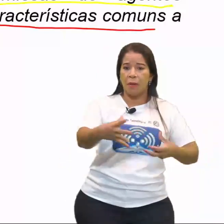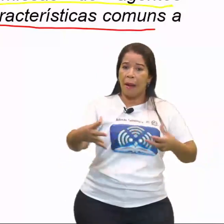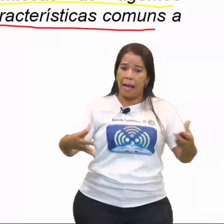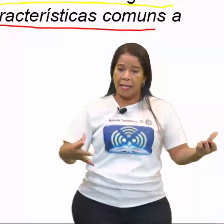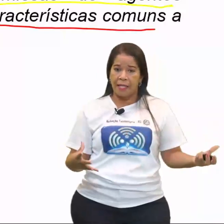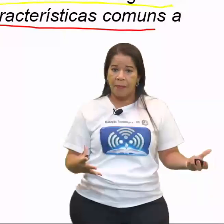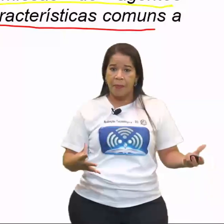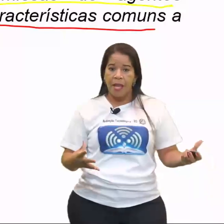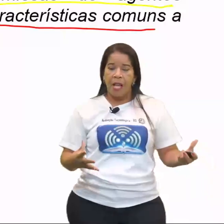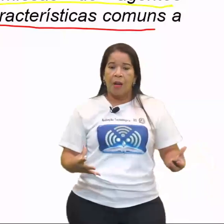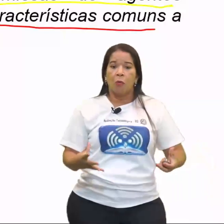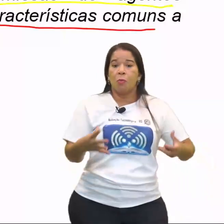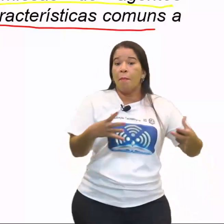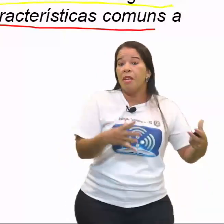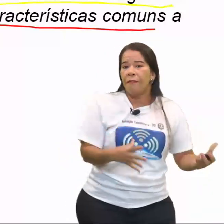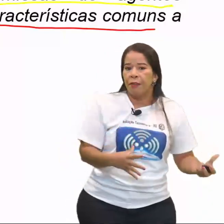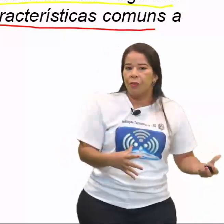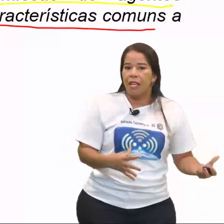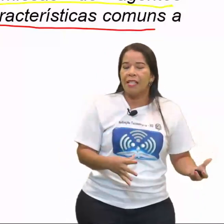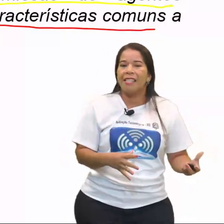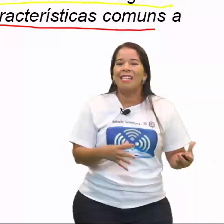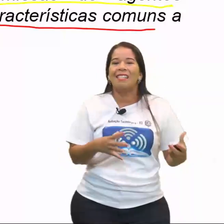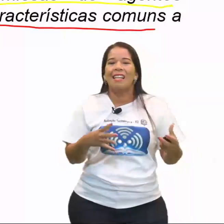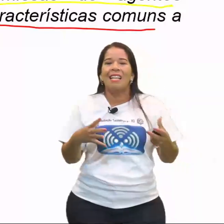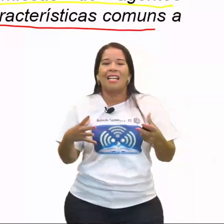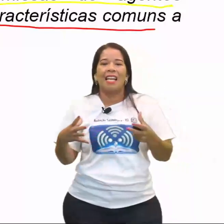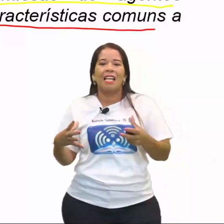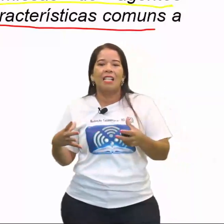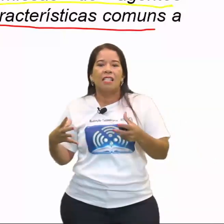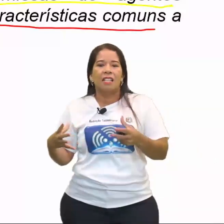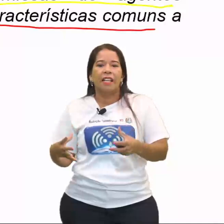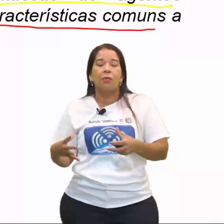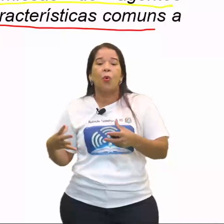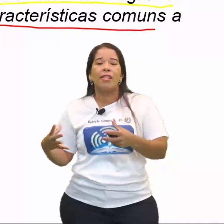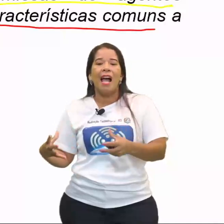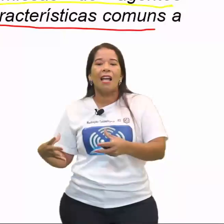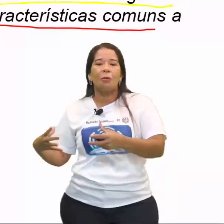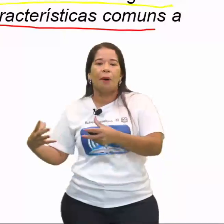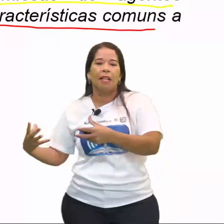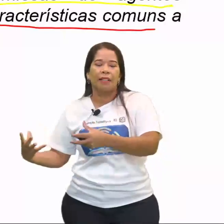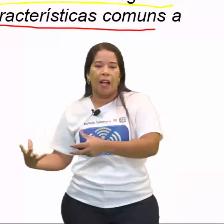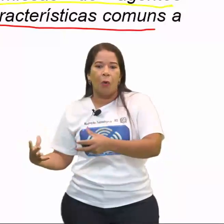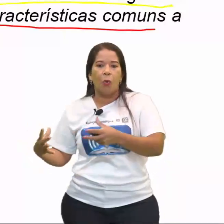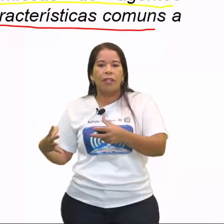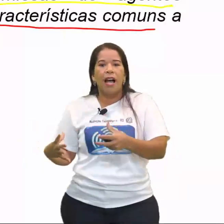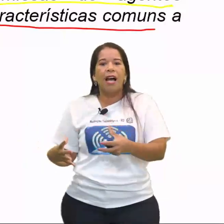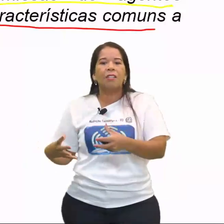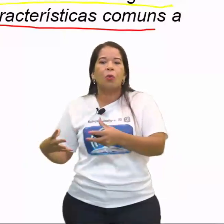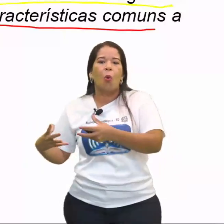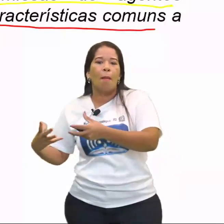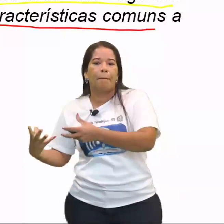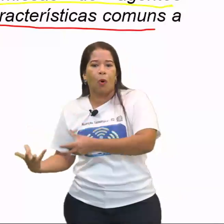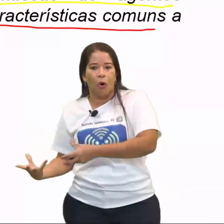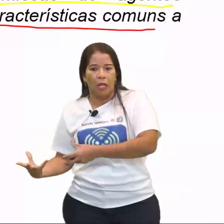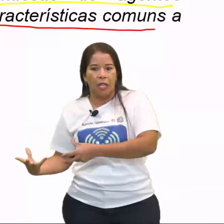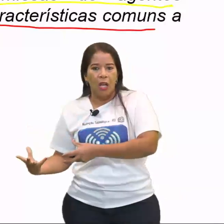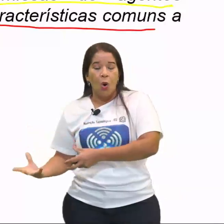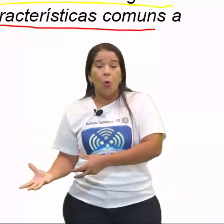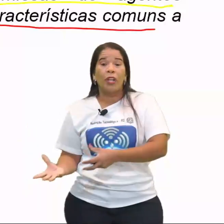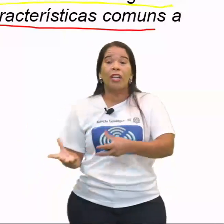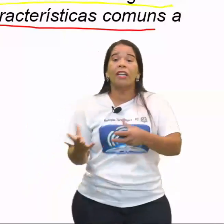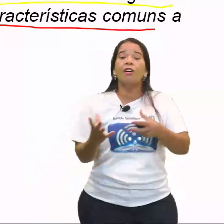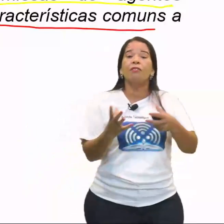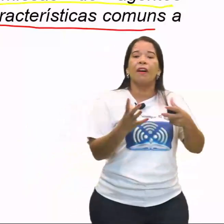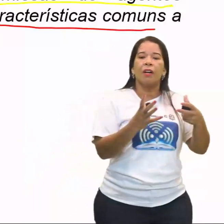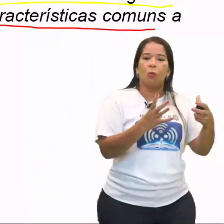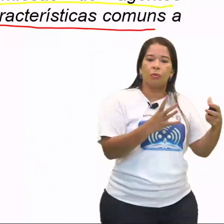os animais, os mamíferos, existem aqueles que têm o cuidado parental, o cuidado com a prole. O